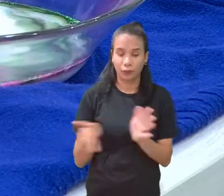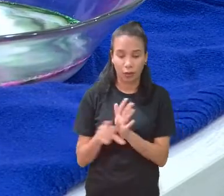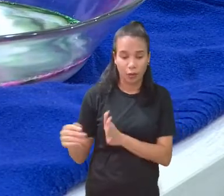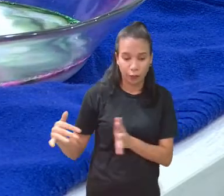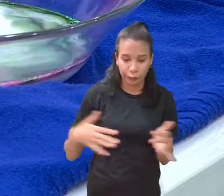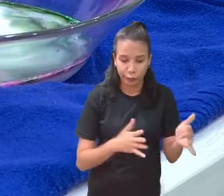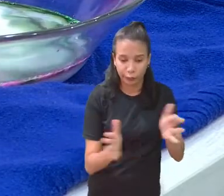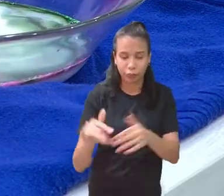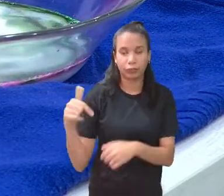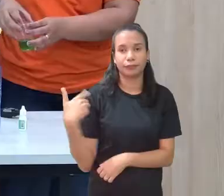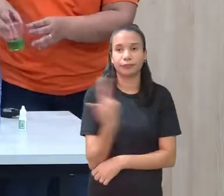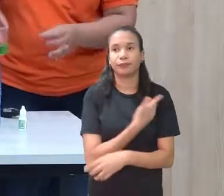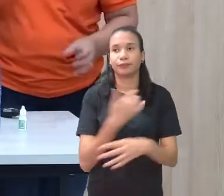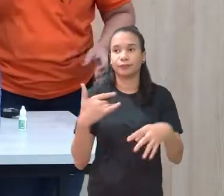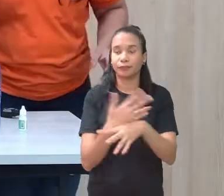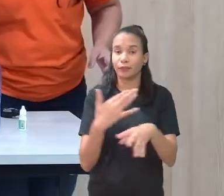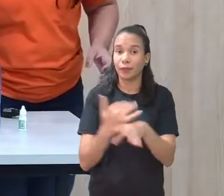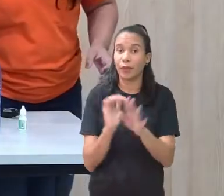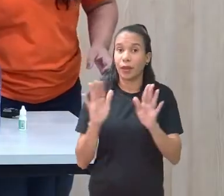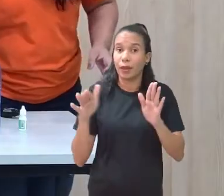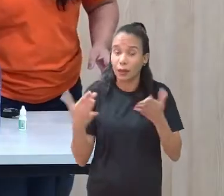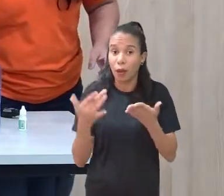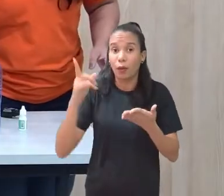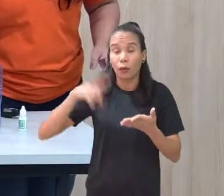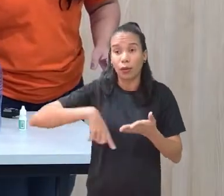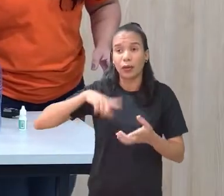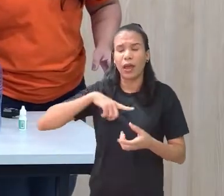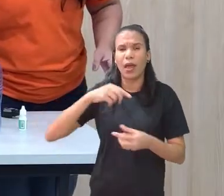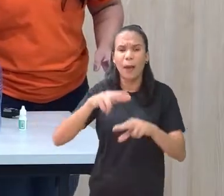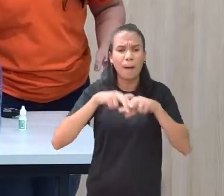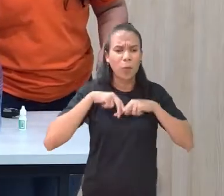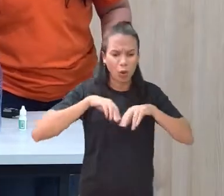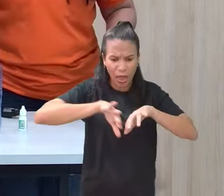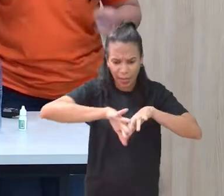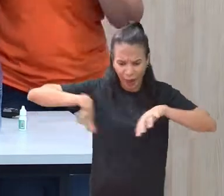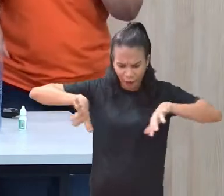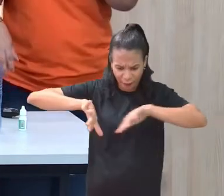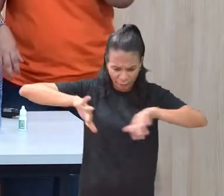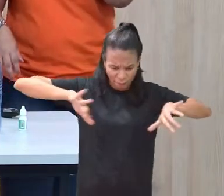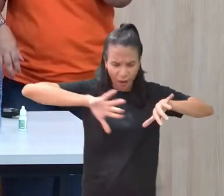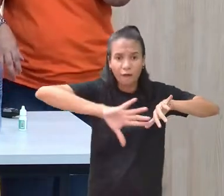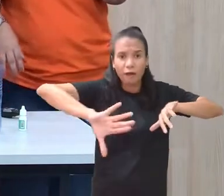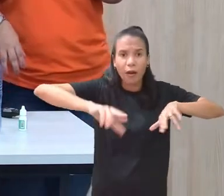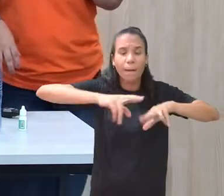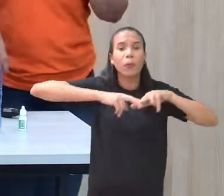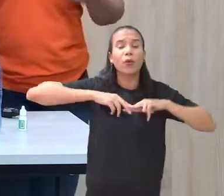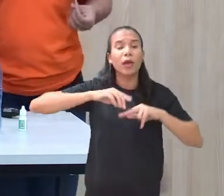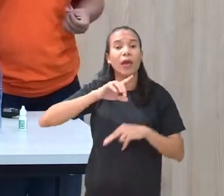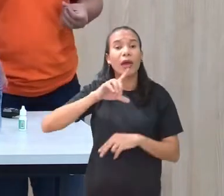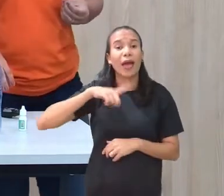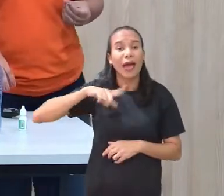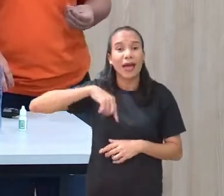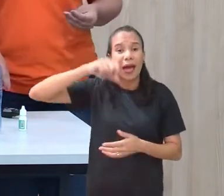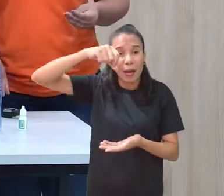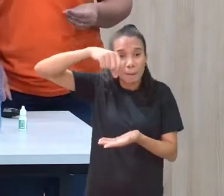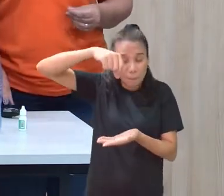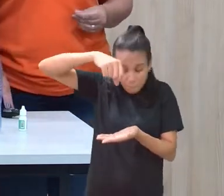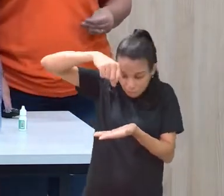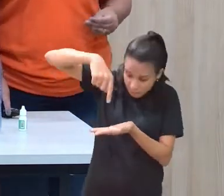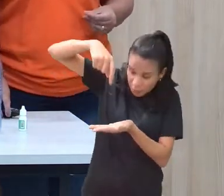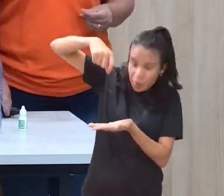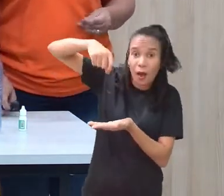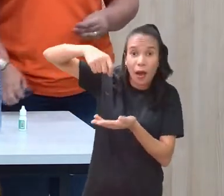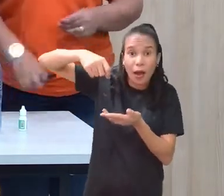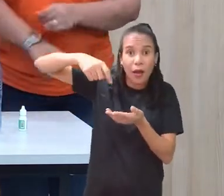corta, né, nossa cidade. Então, por que está se afastando tudo? Porque o detergente, quando ele pinga nesse